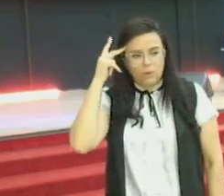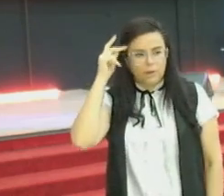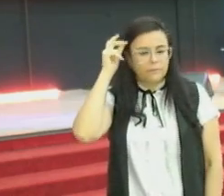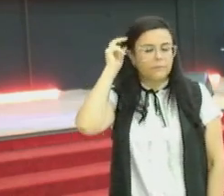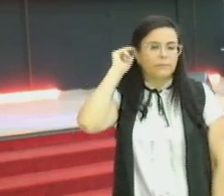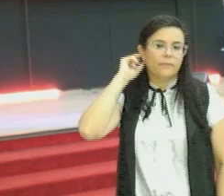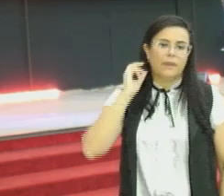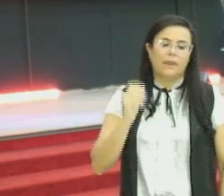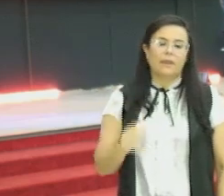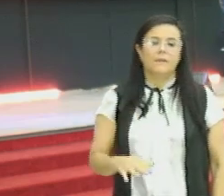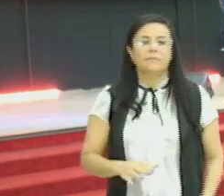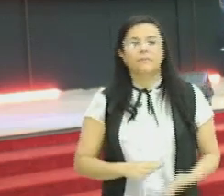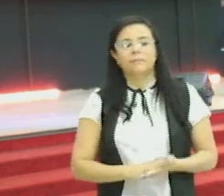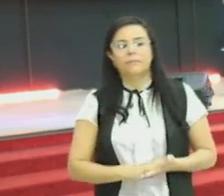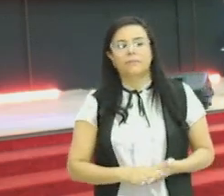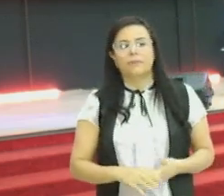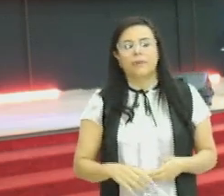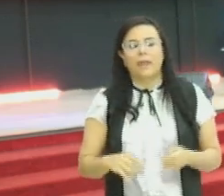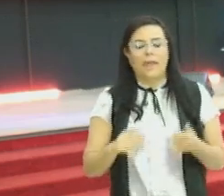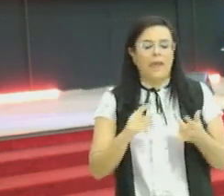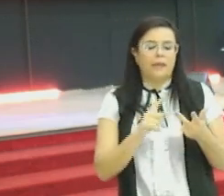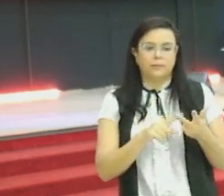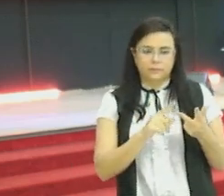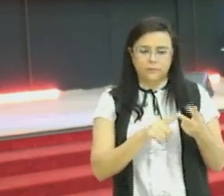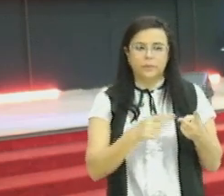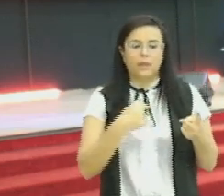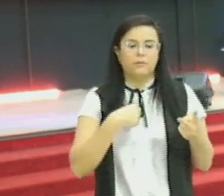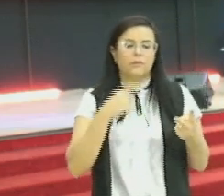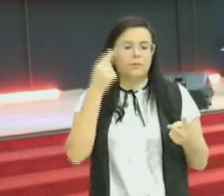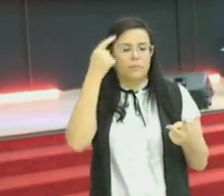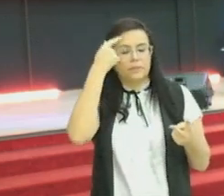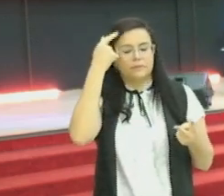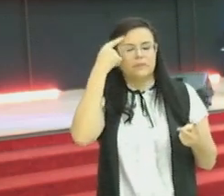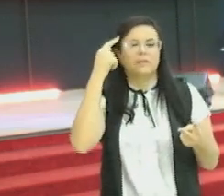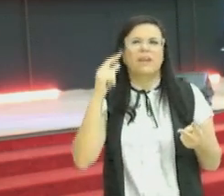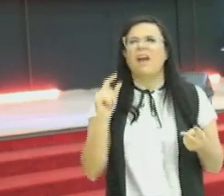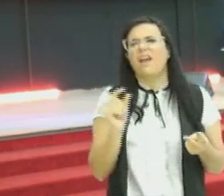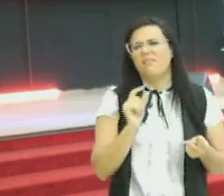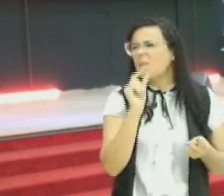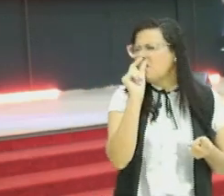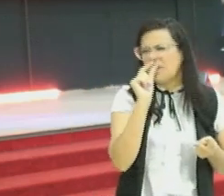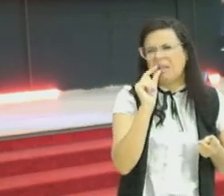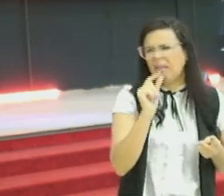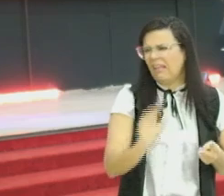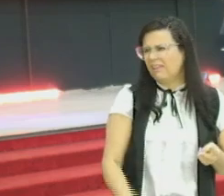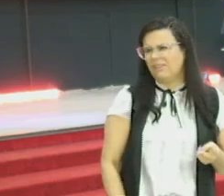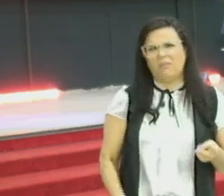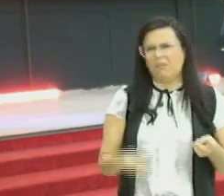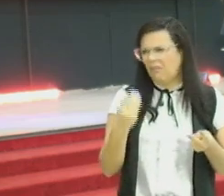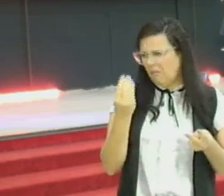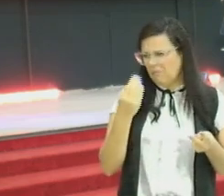que as pessoas falam, pastor, foi tão pequeno, foi só uma coisa pequena, pastor. Não,